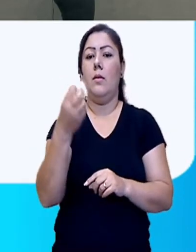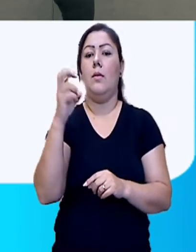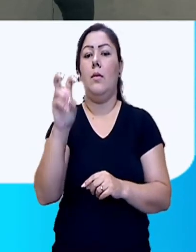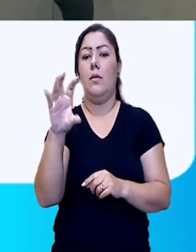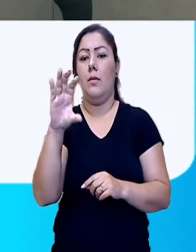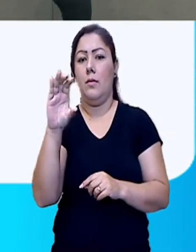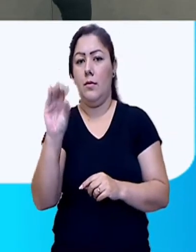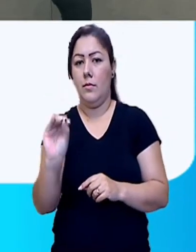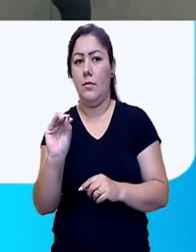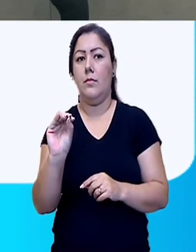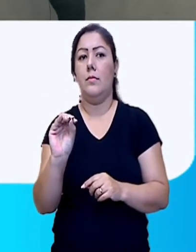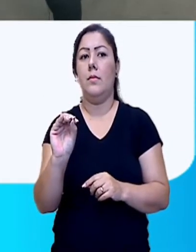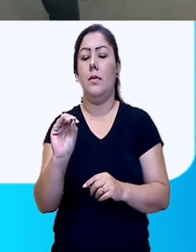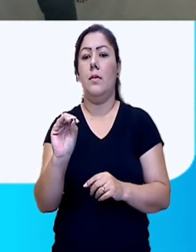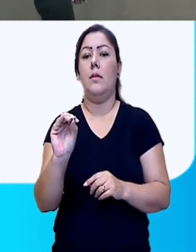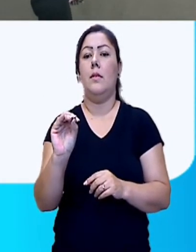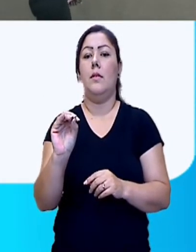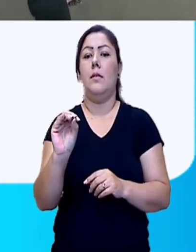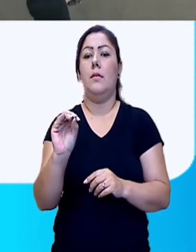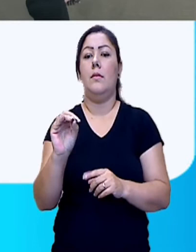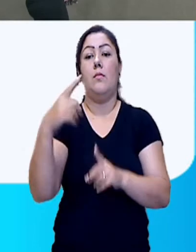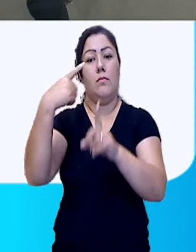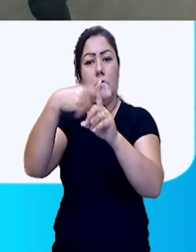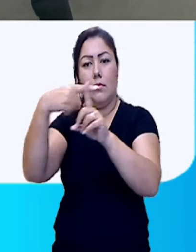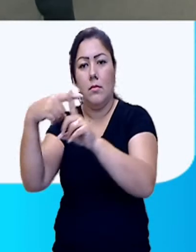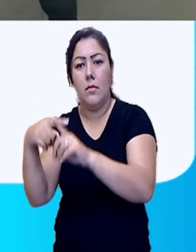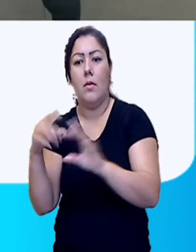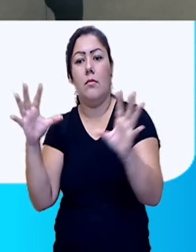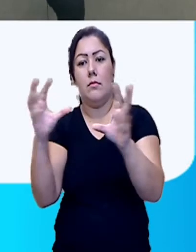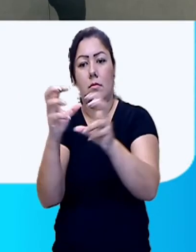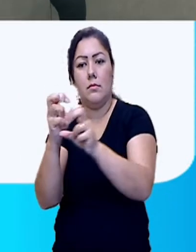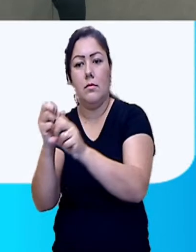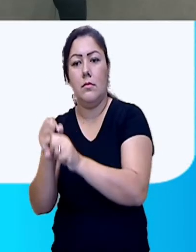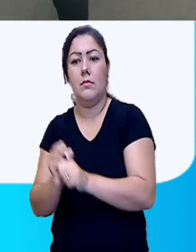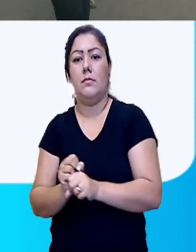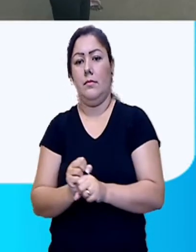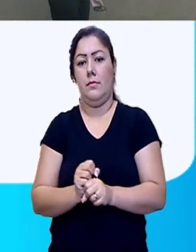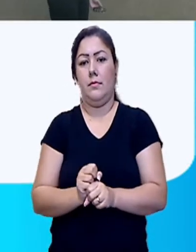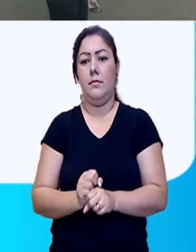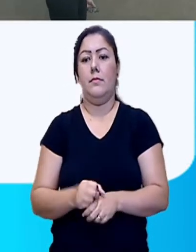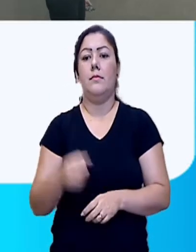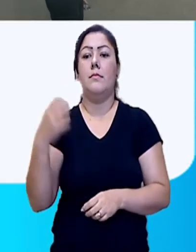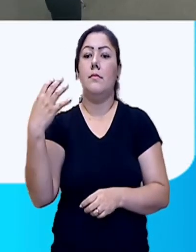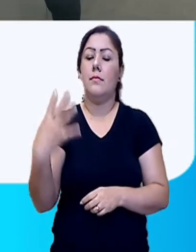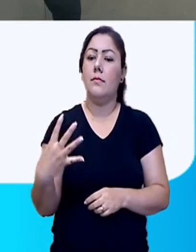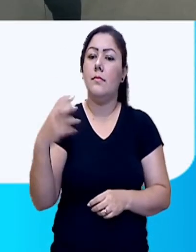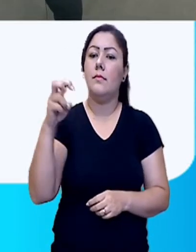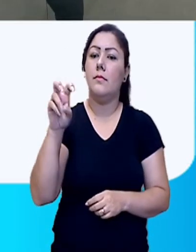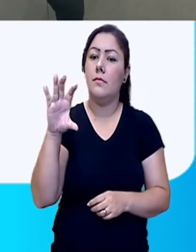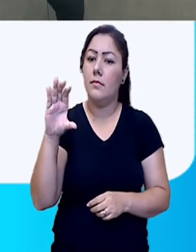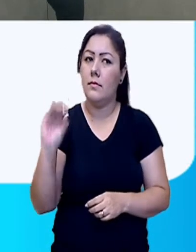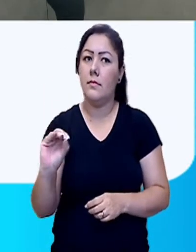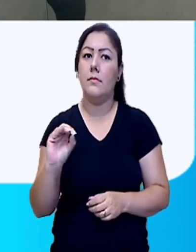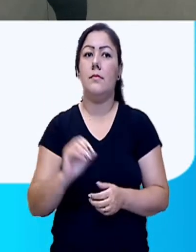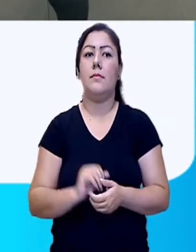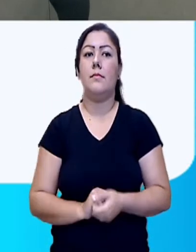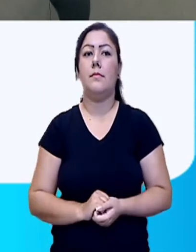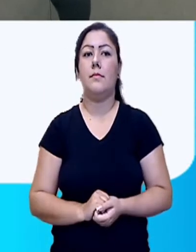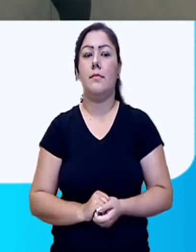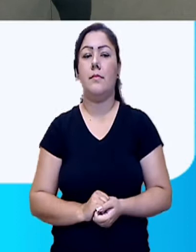Vou pegar todos os positivos primeiro, hein? Mais 450.